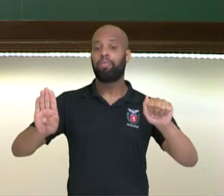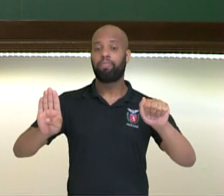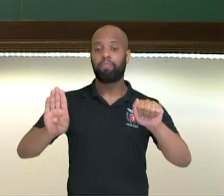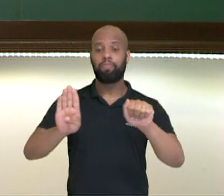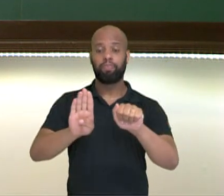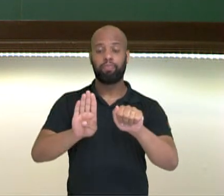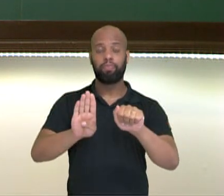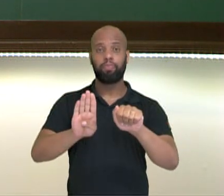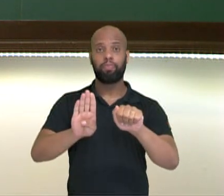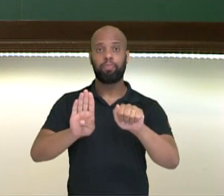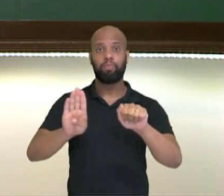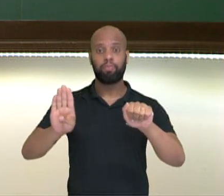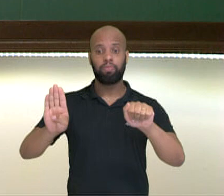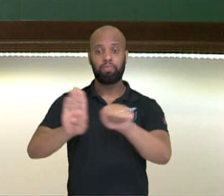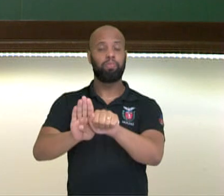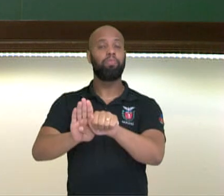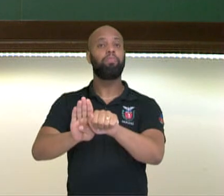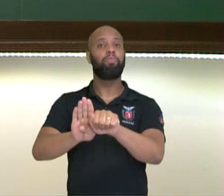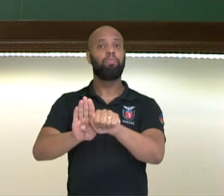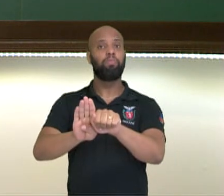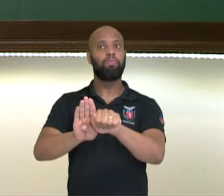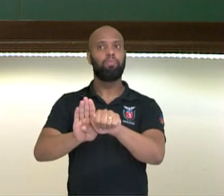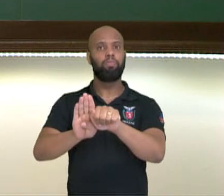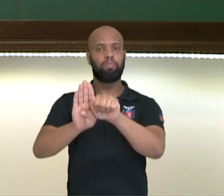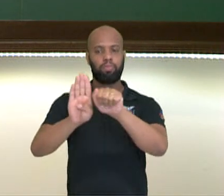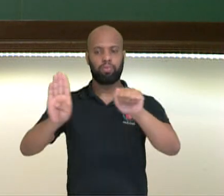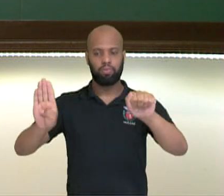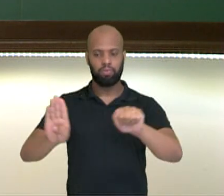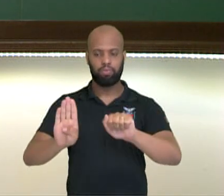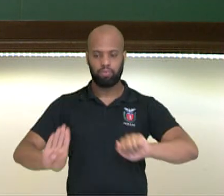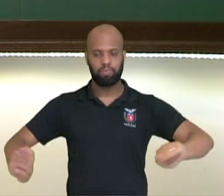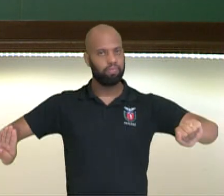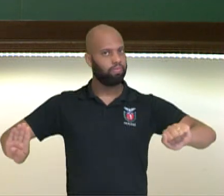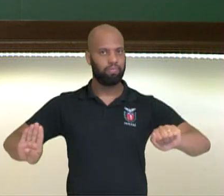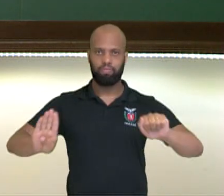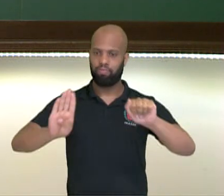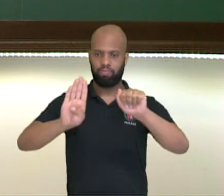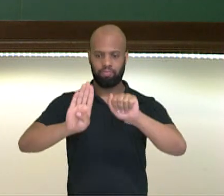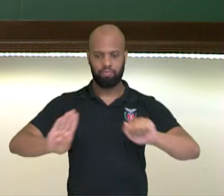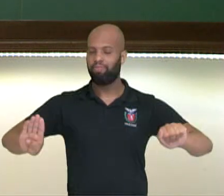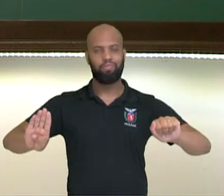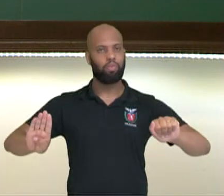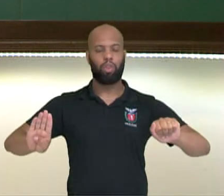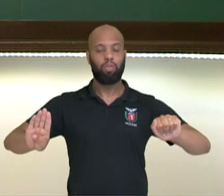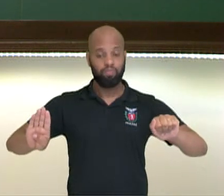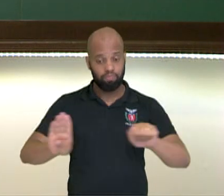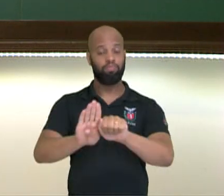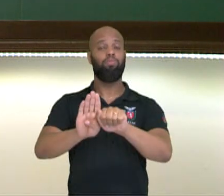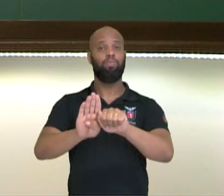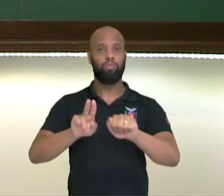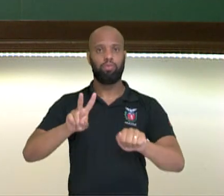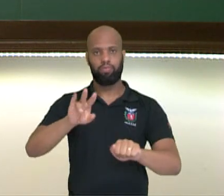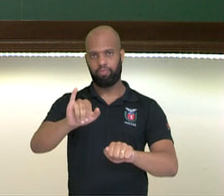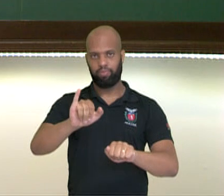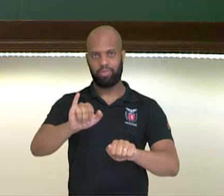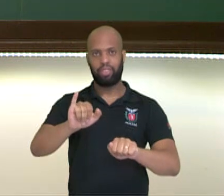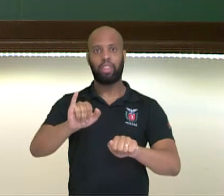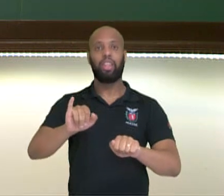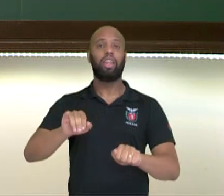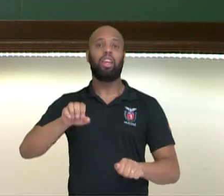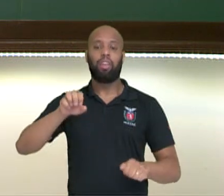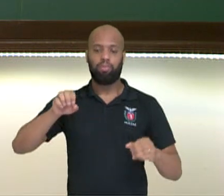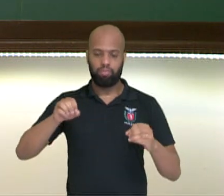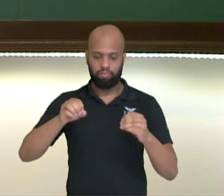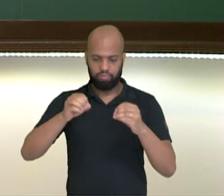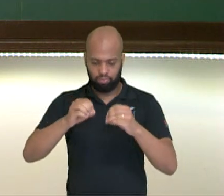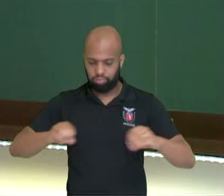próximos, só pode ocorrer atração, repulsão não pode ocorrer. Lembra-se que o professor falou, eu salientei isso, não pode haver repulsão